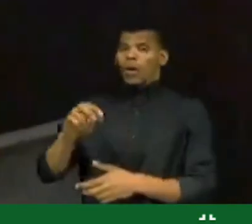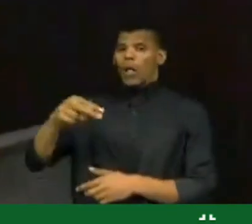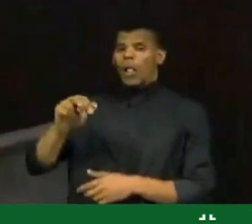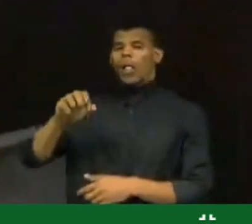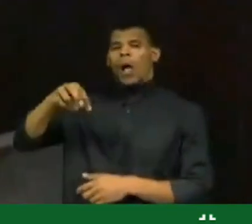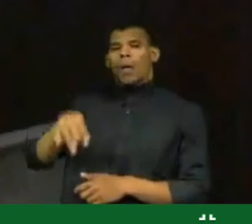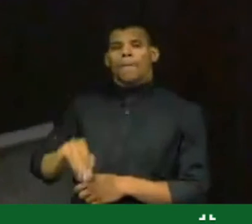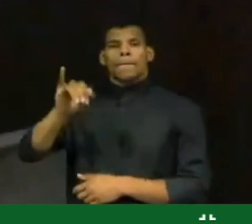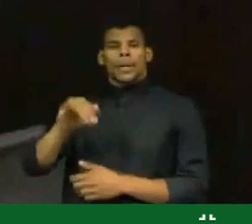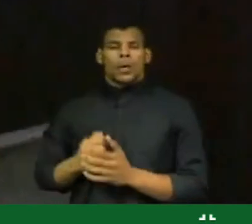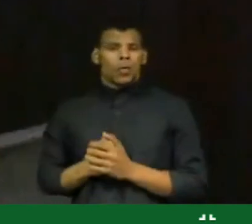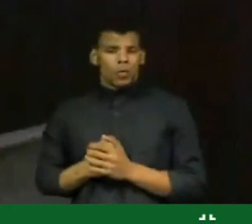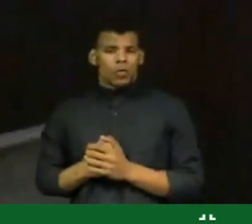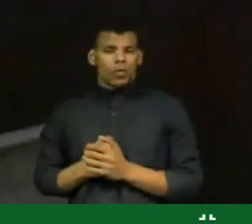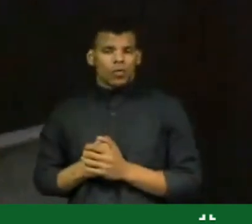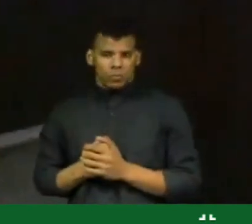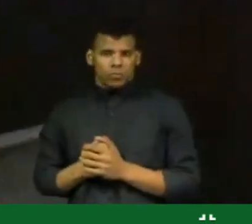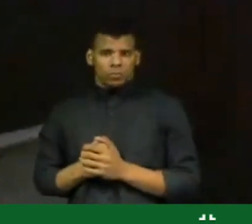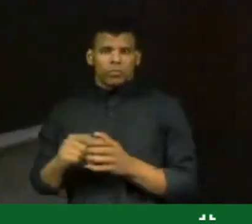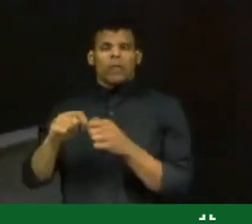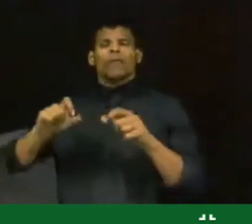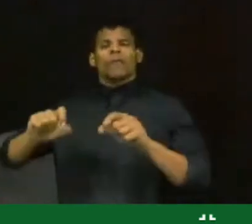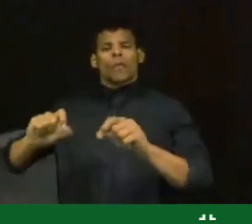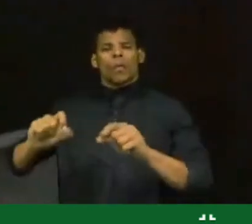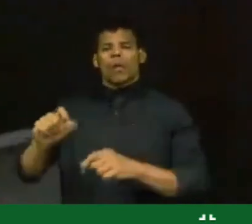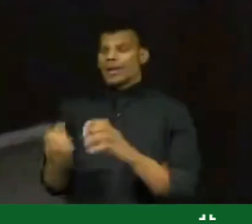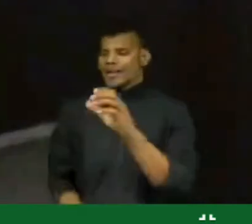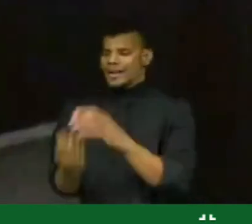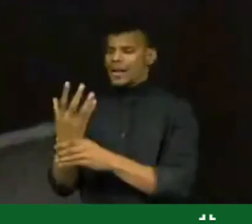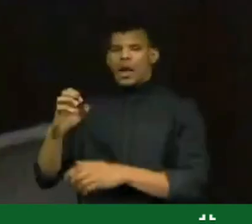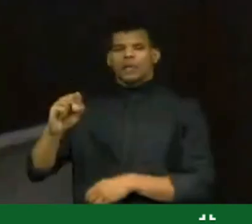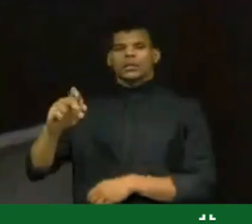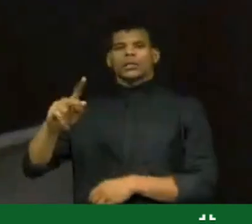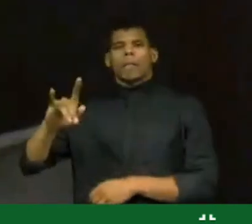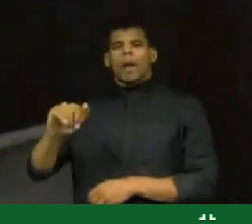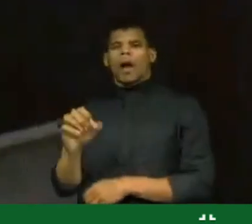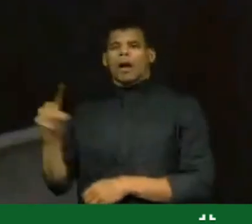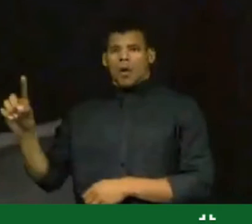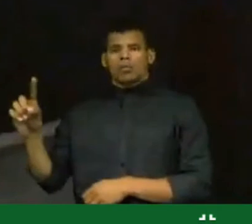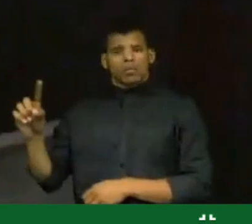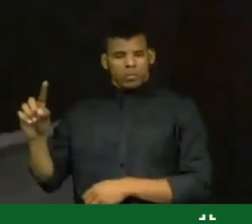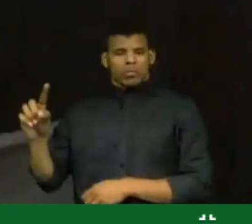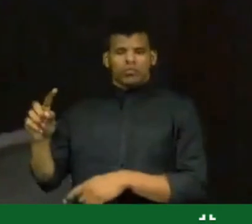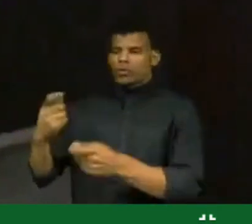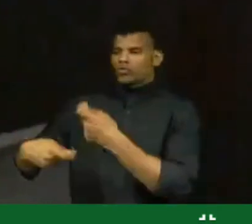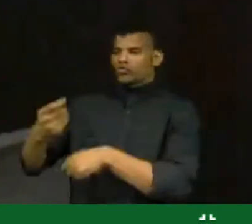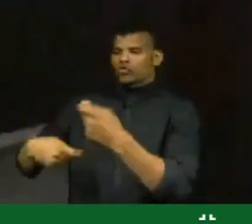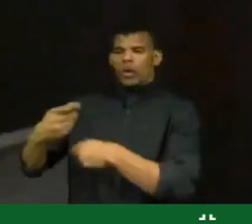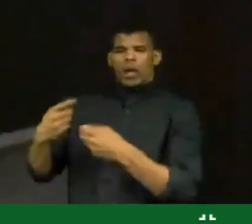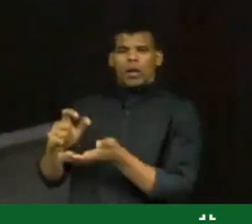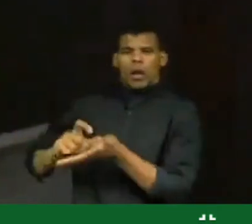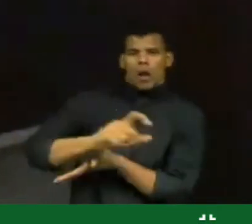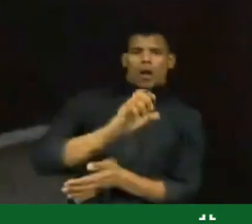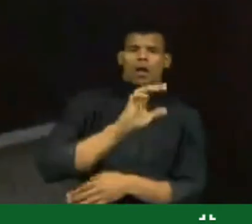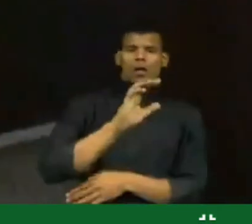Amorim, garantiu que faria os espigões, que garantiria o recurso da obra dos espigões